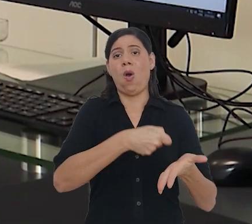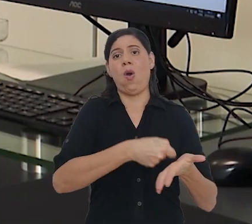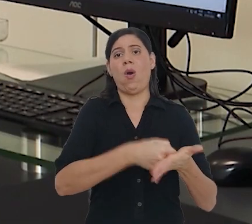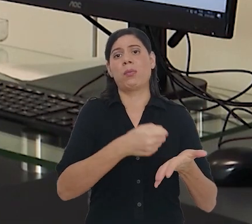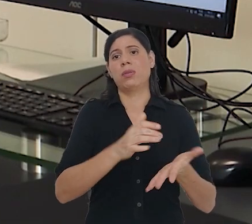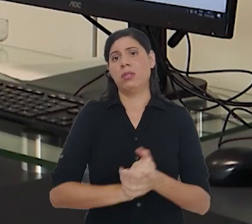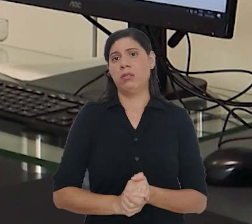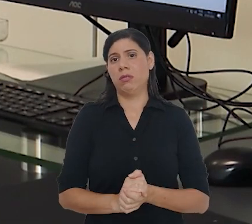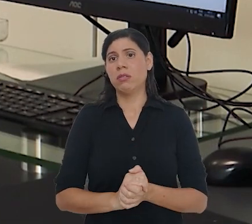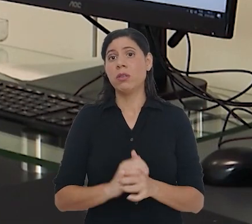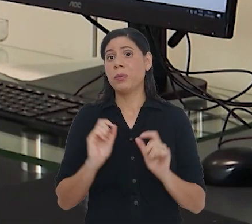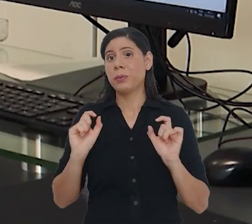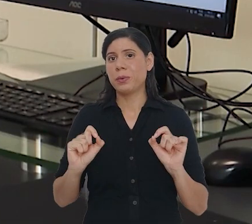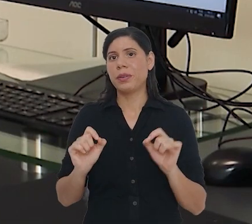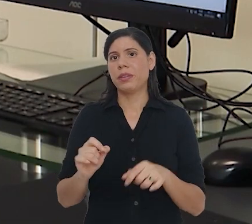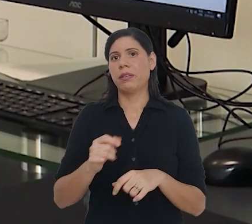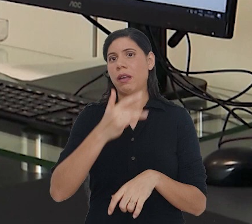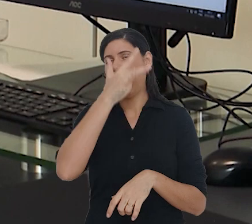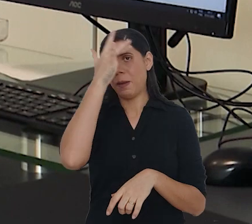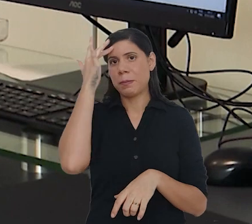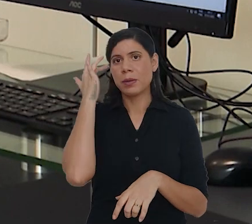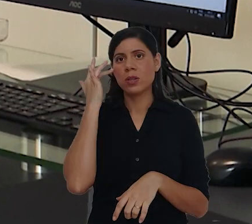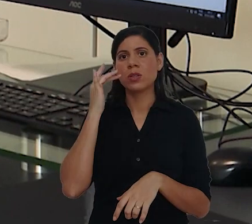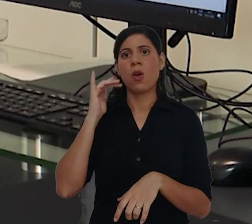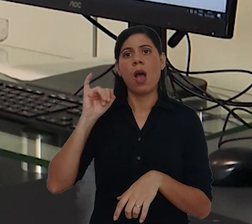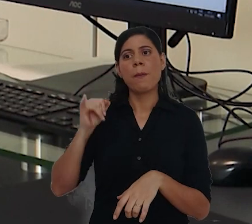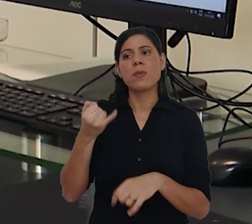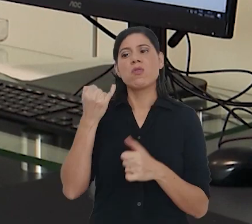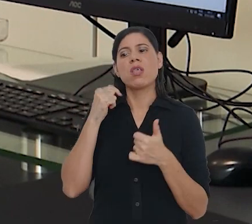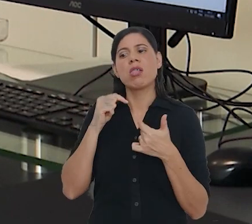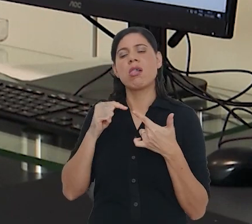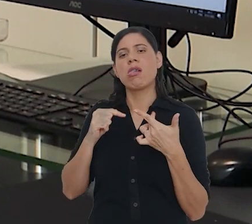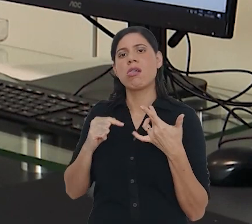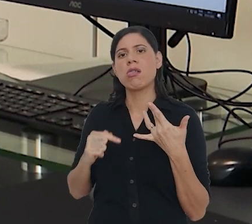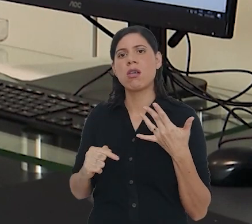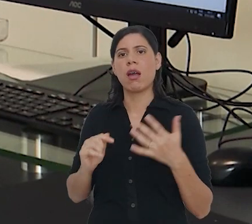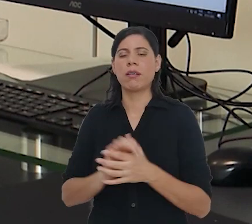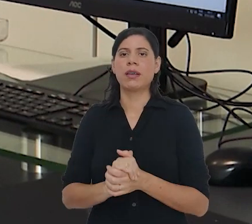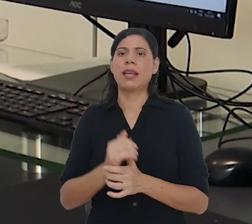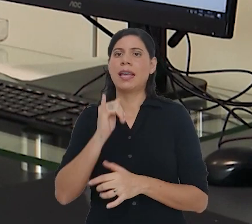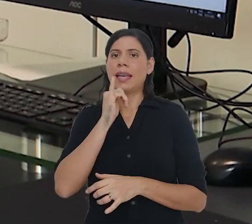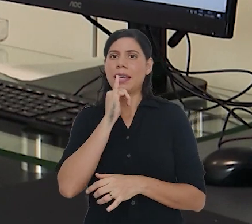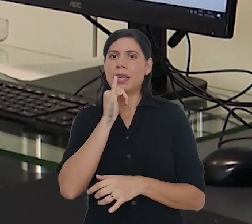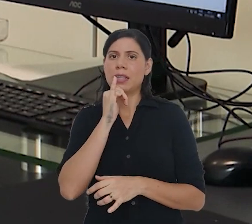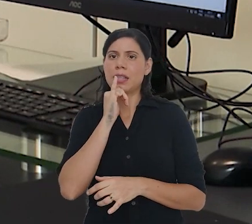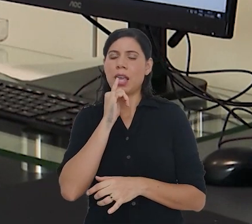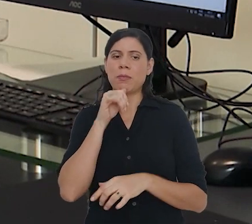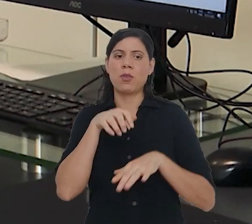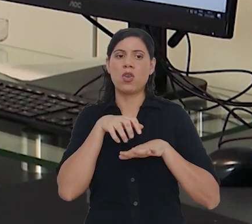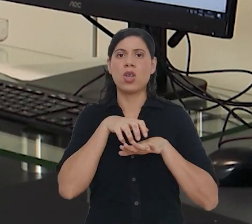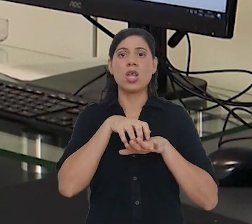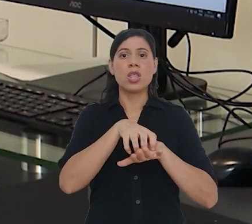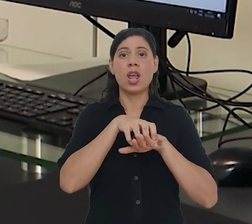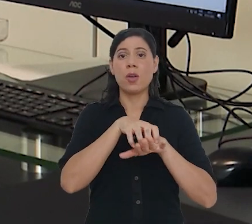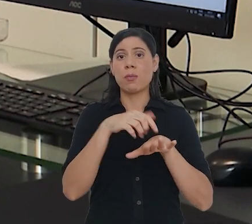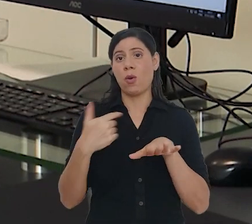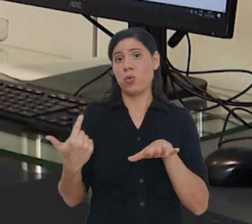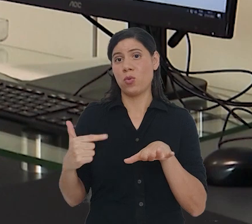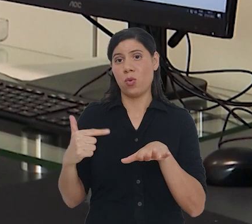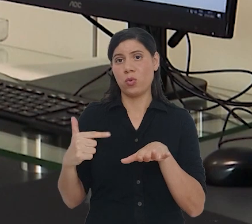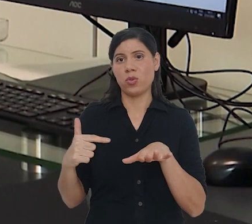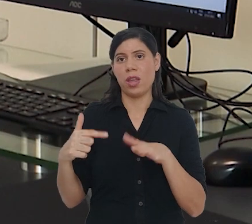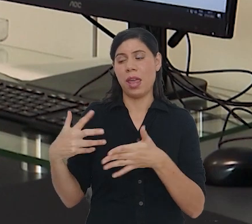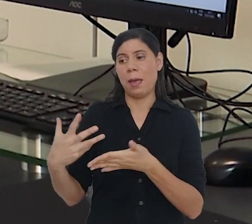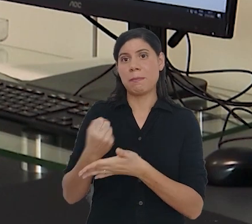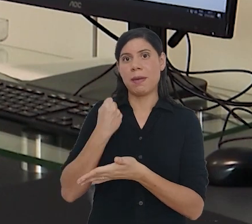que é aquele no qual o empregador se utiliza de vários meios, como, por exemplo, restrição de uso de meio de transporte, retenção